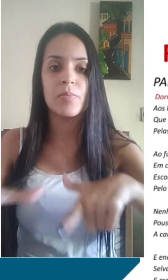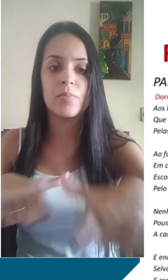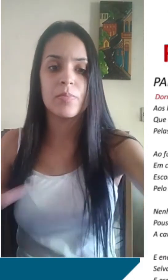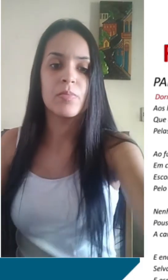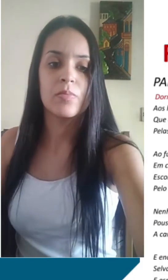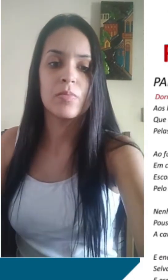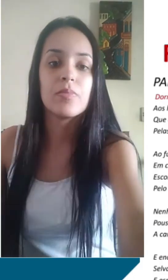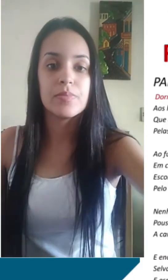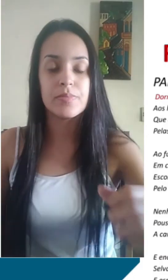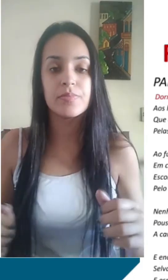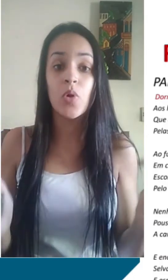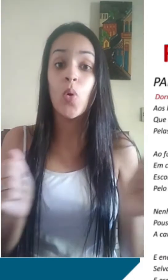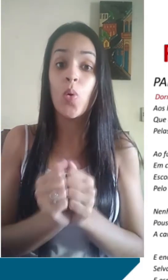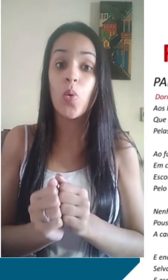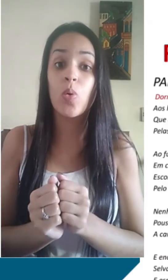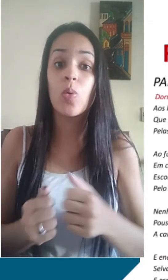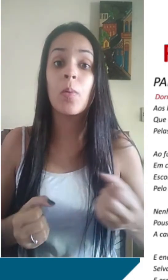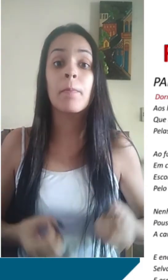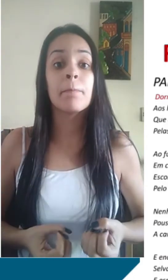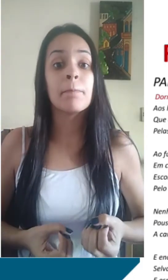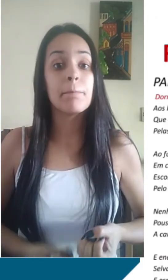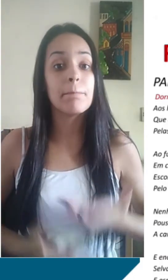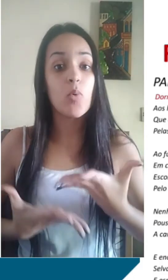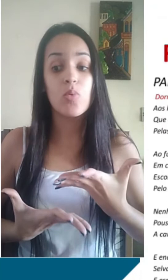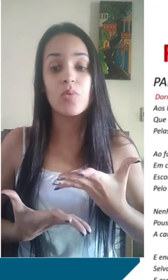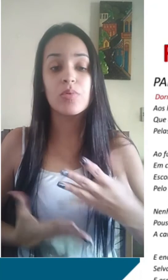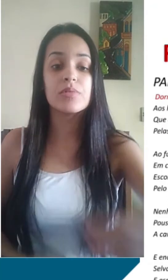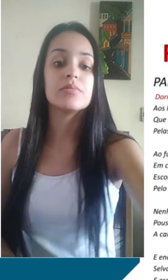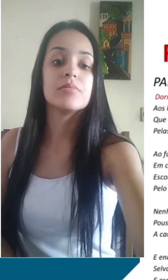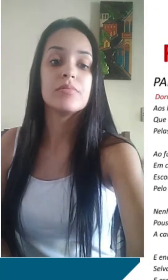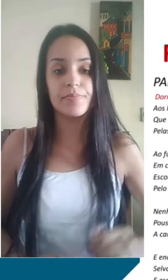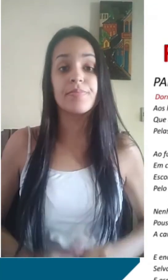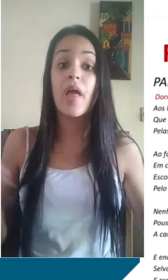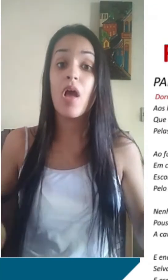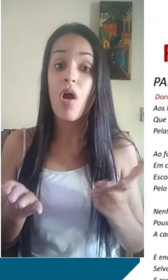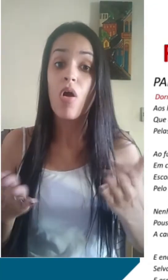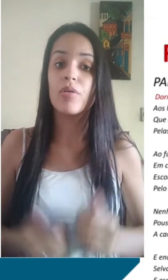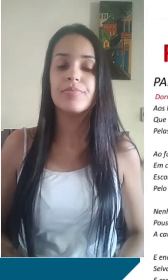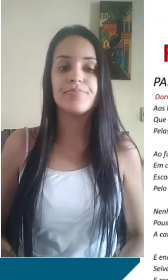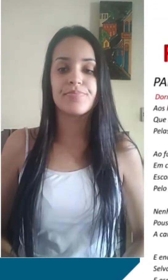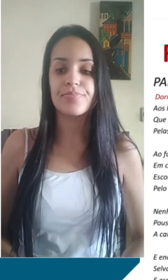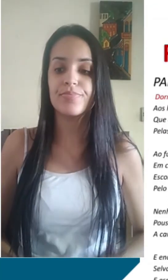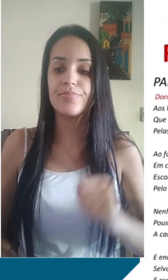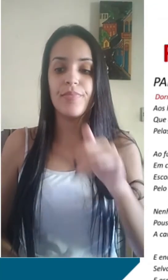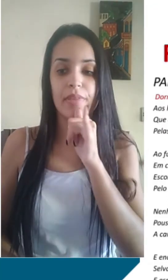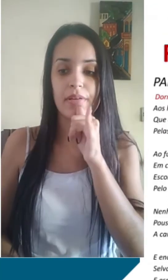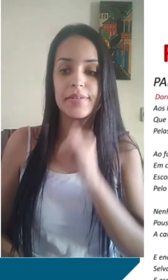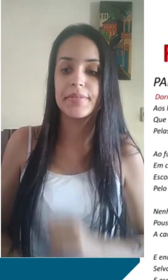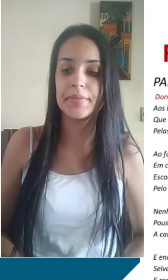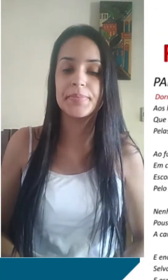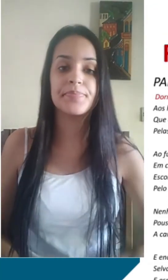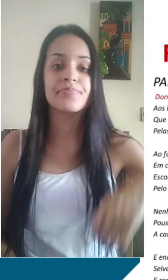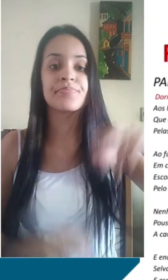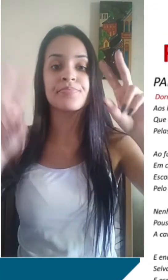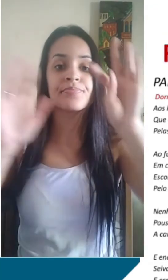Dorme sob o silêncio parque, com descanso aos haustos, aspirando o finíssimo